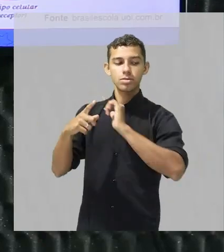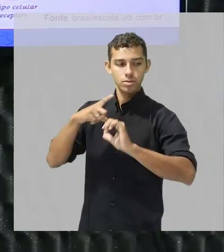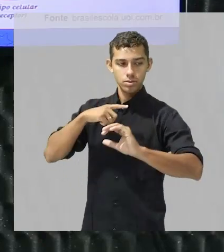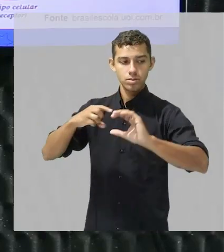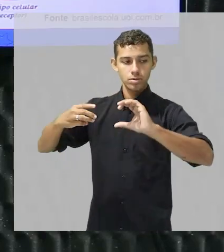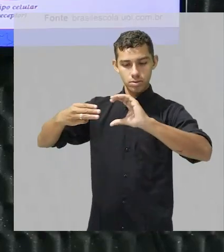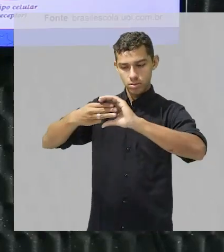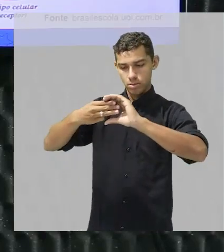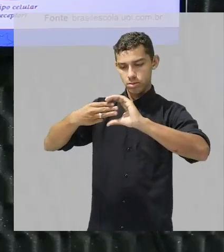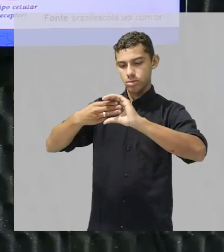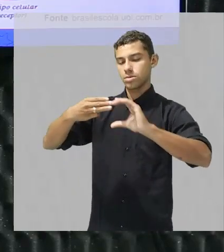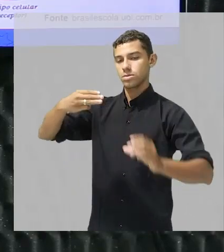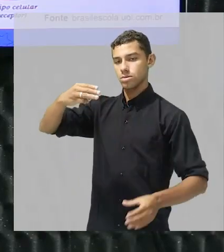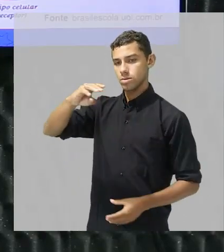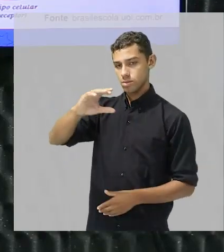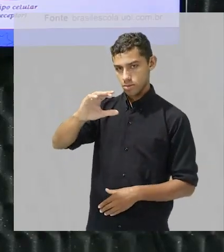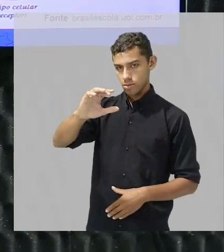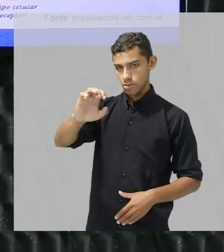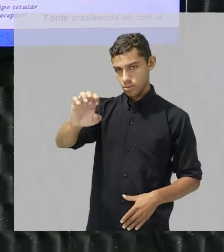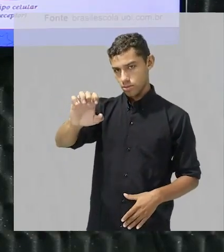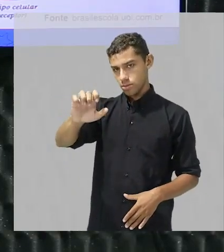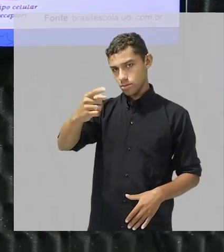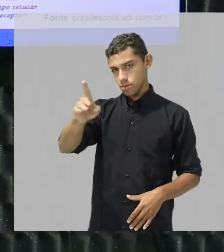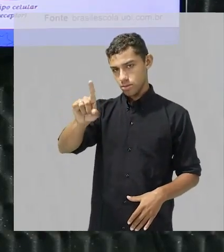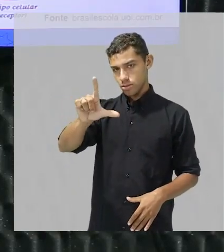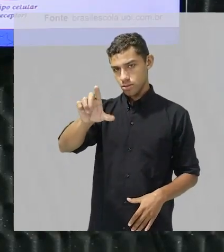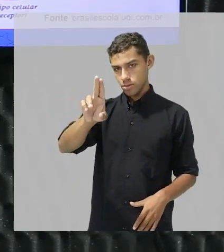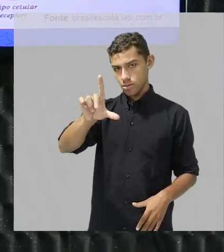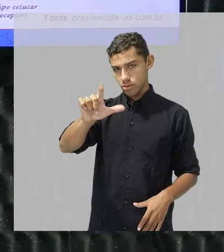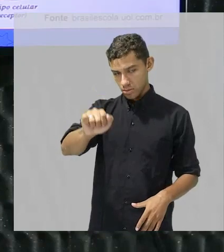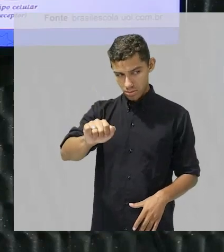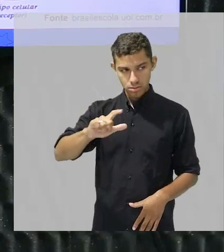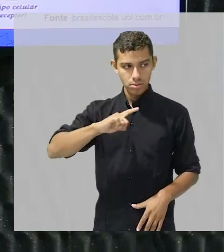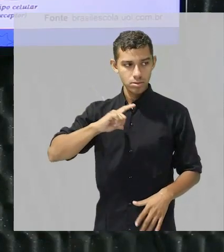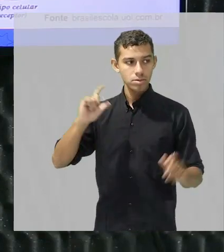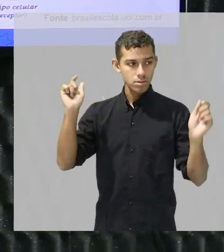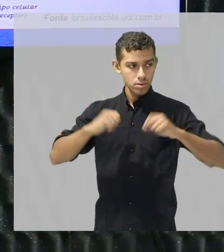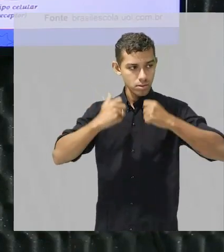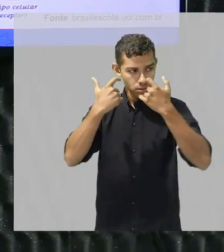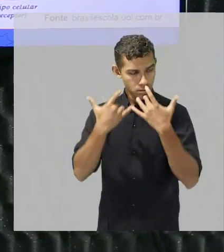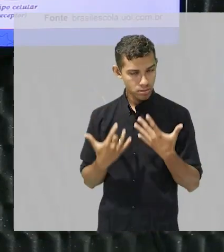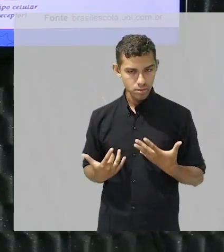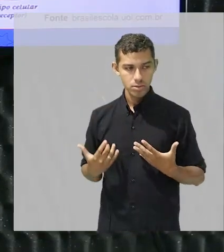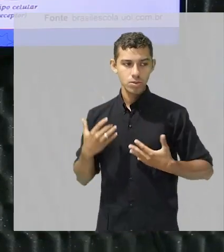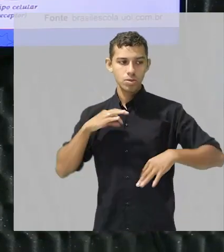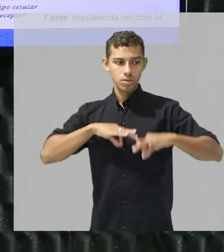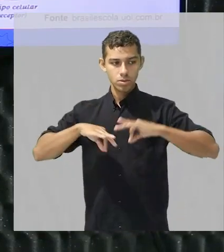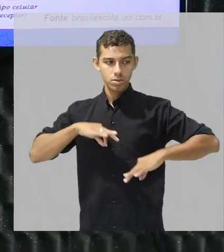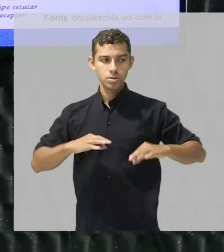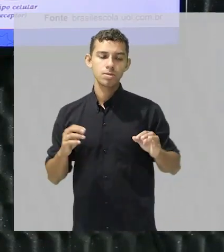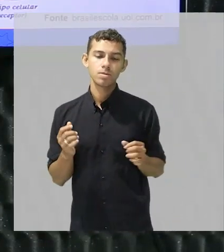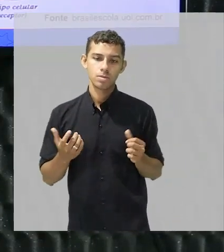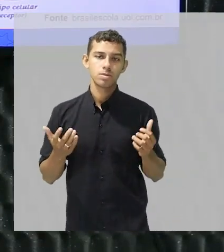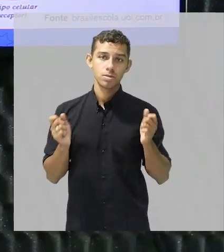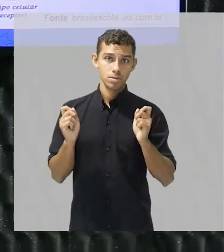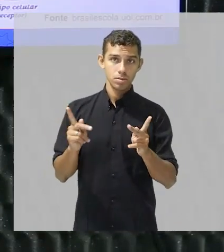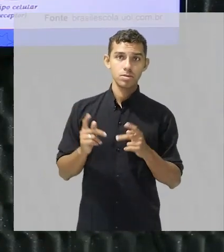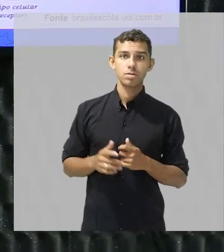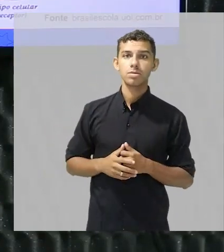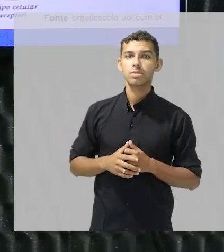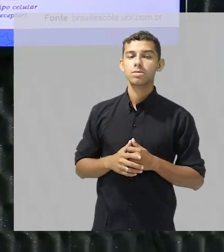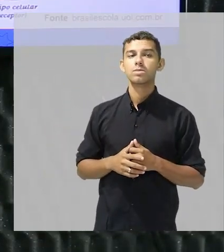contêm os receptores específicos para o hormônio que é produzido. Tá certo? Tá certo,